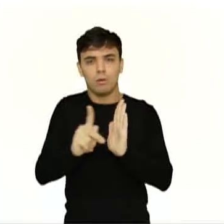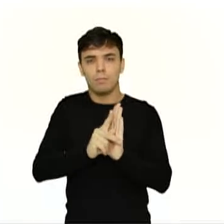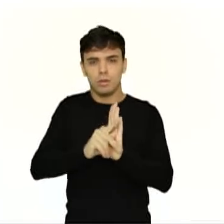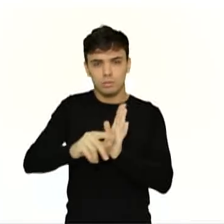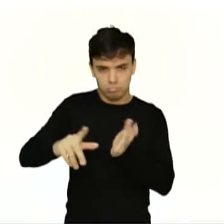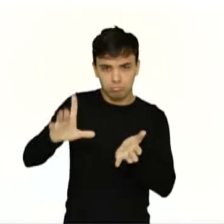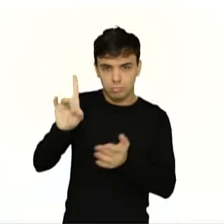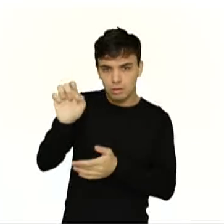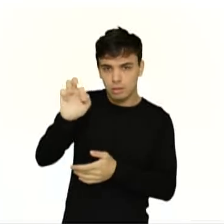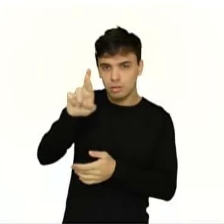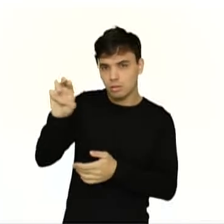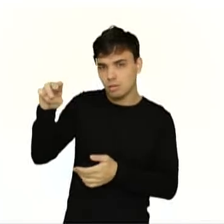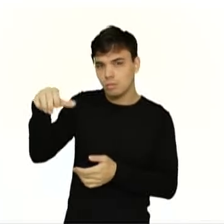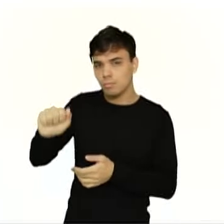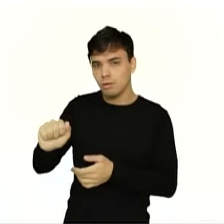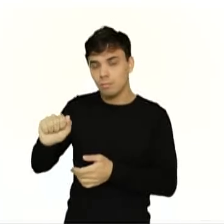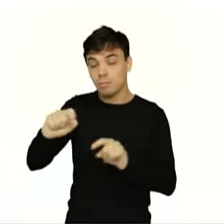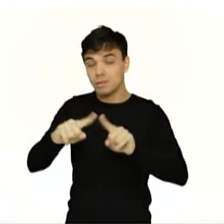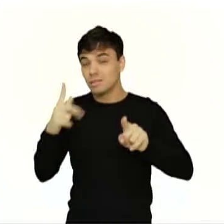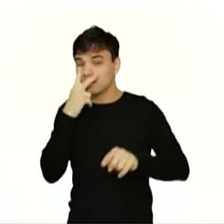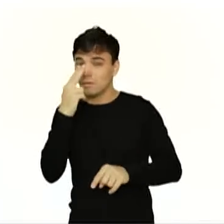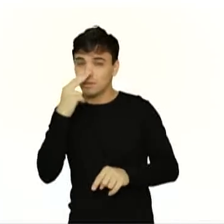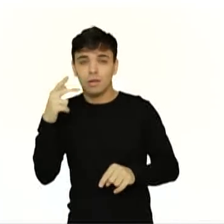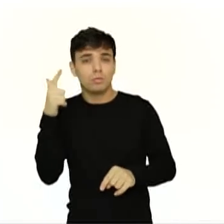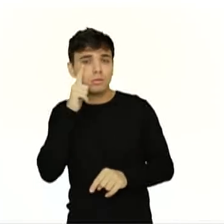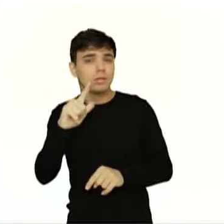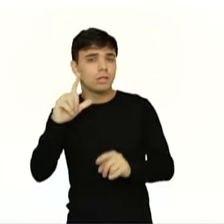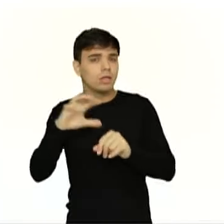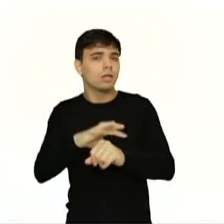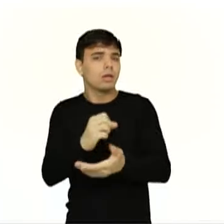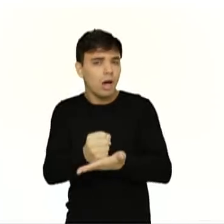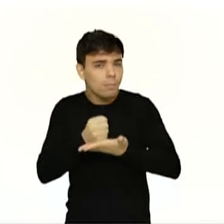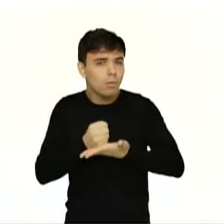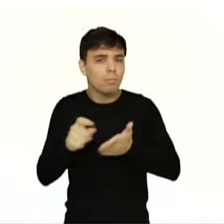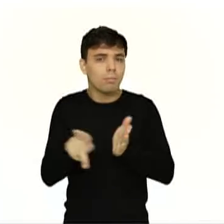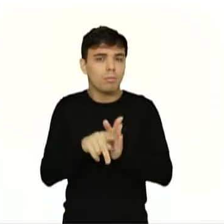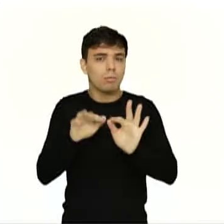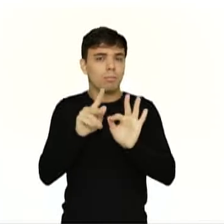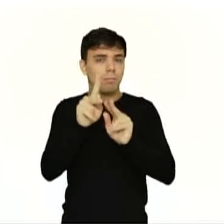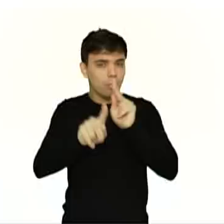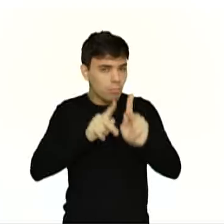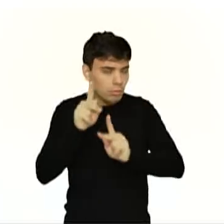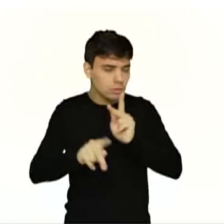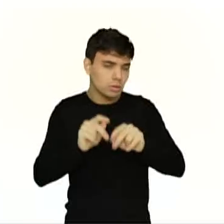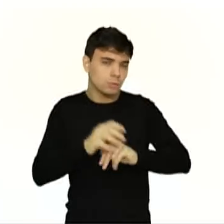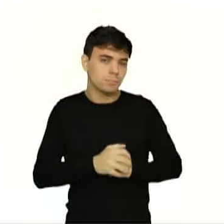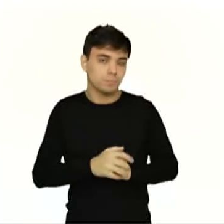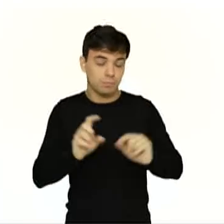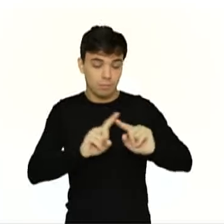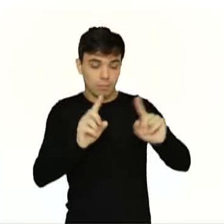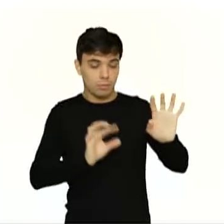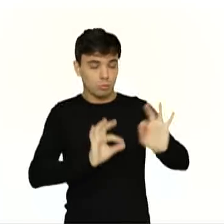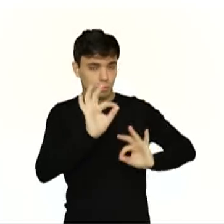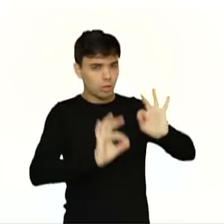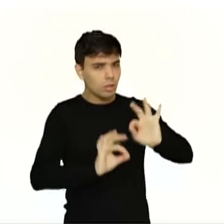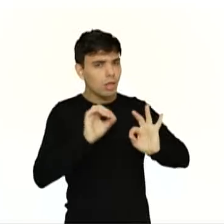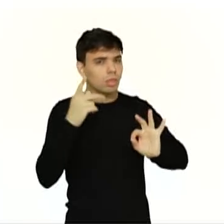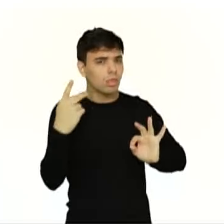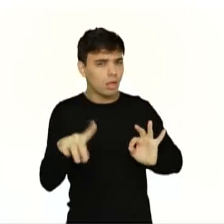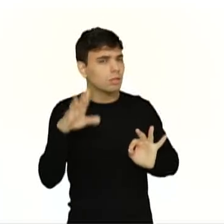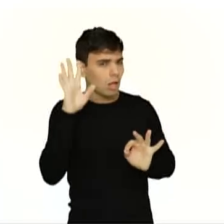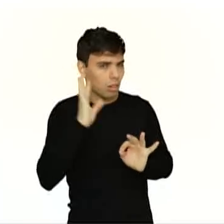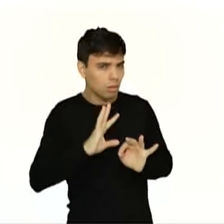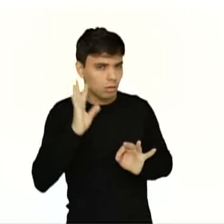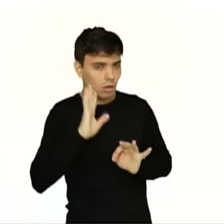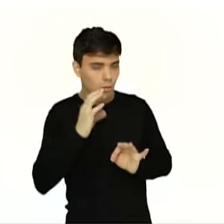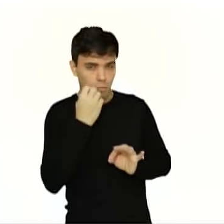essa rebelião e conseguir o apoio da população para fazer esse projeto. Tá? O projeto deles era bastante legal. Tá? Era o